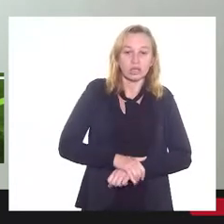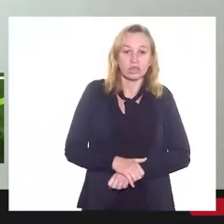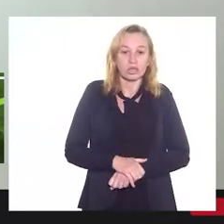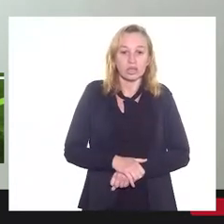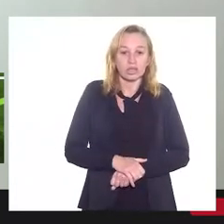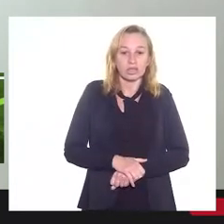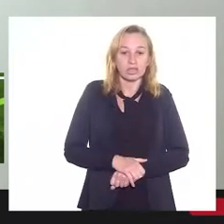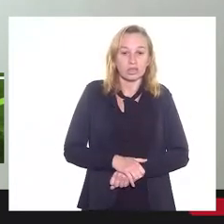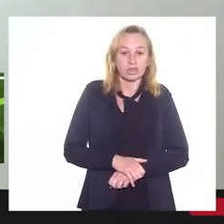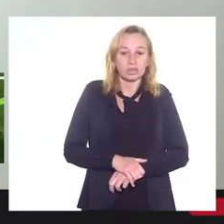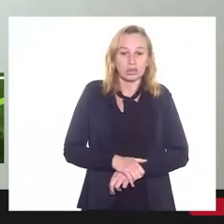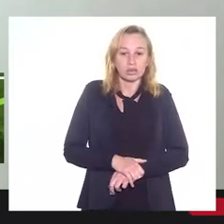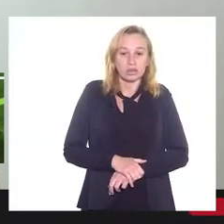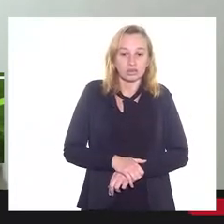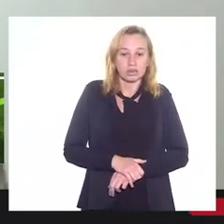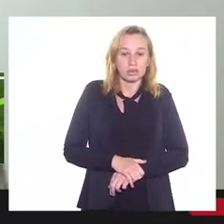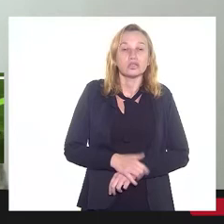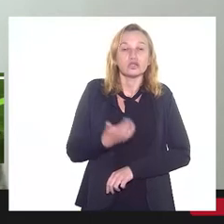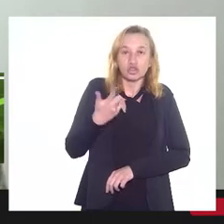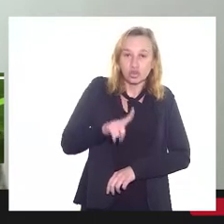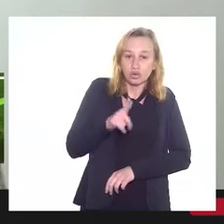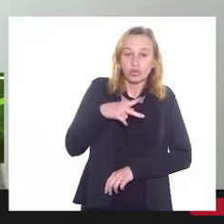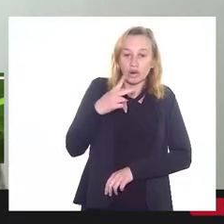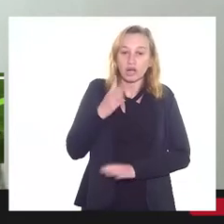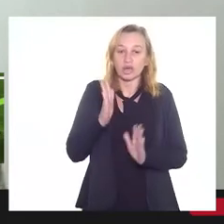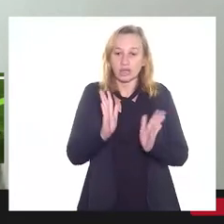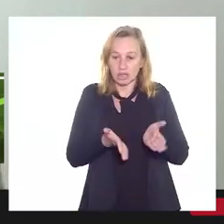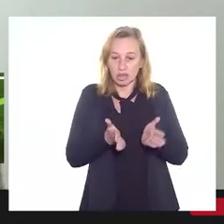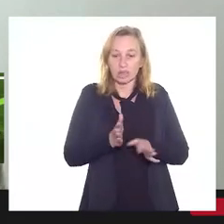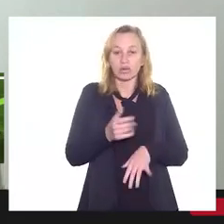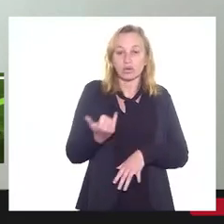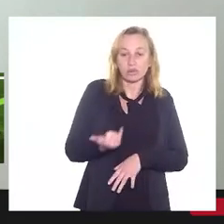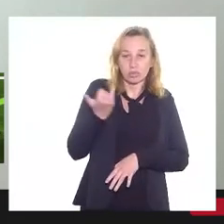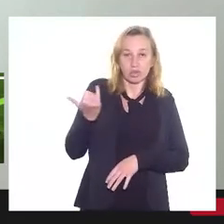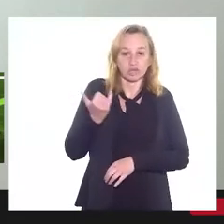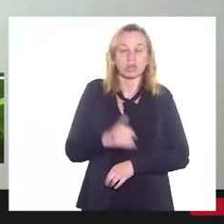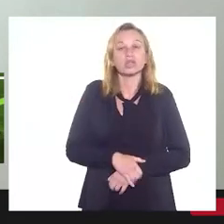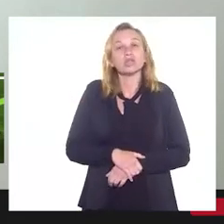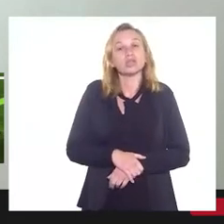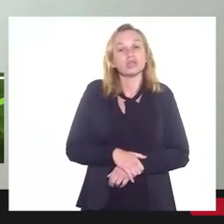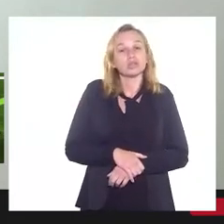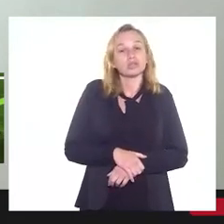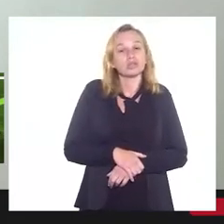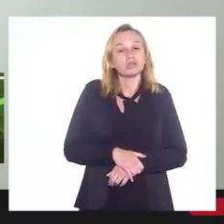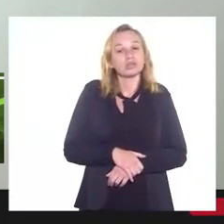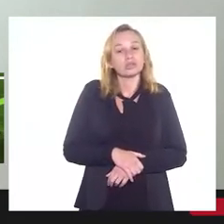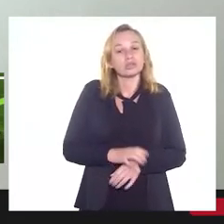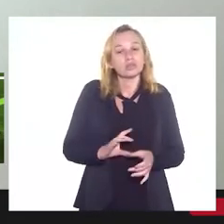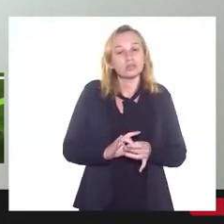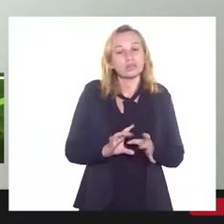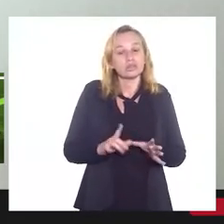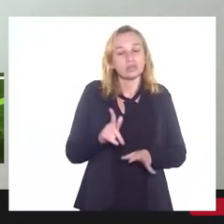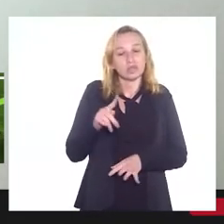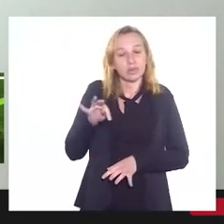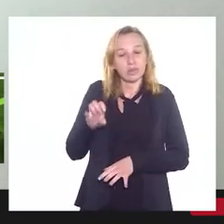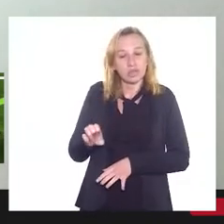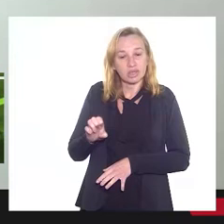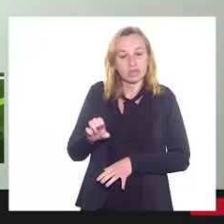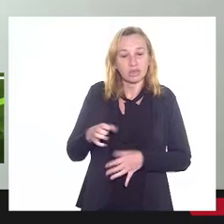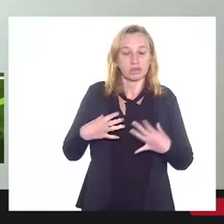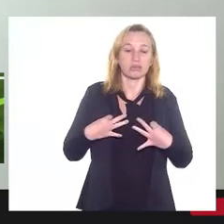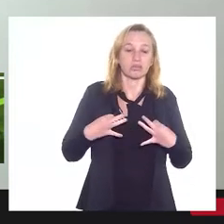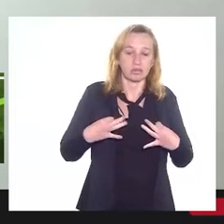que é mais uma vez trazido à luz aí que é importante e nos deixar o nosso gabinete aí